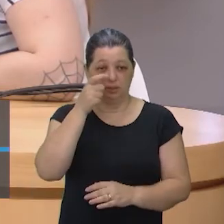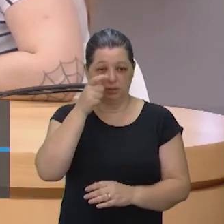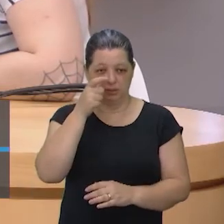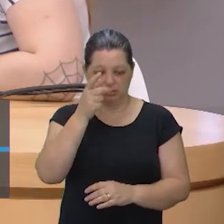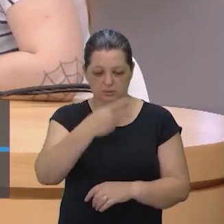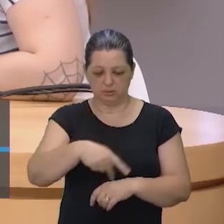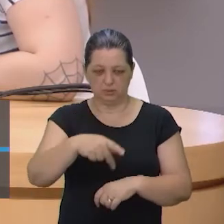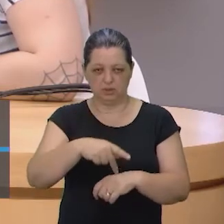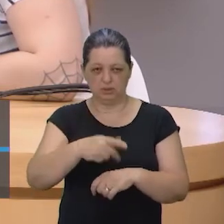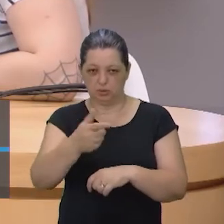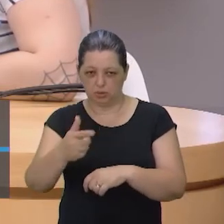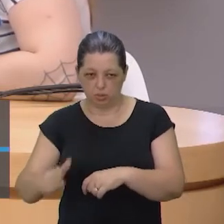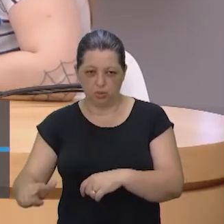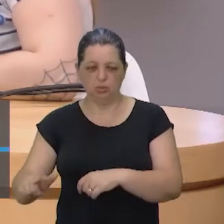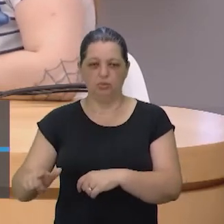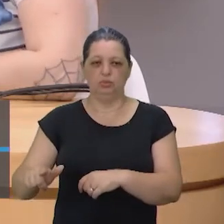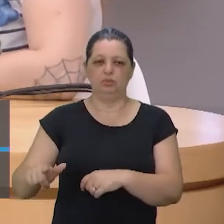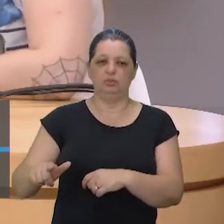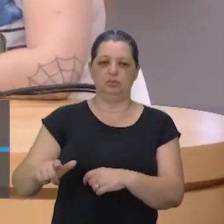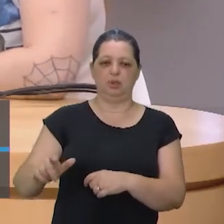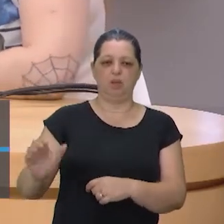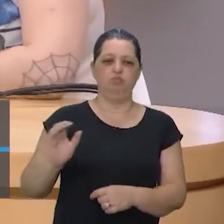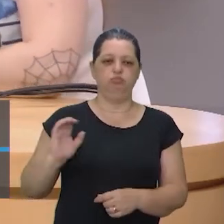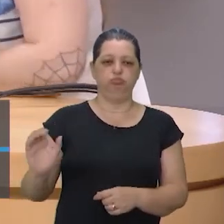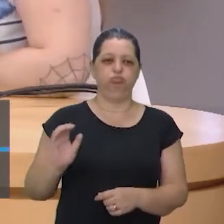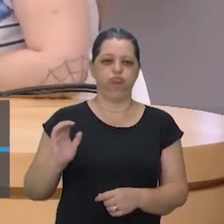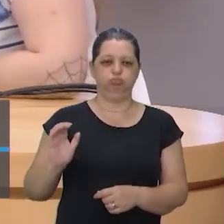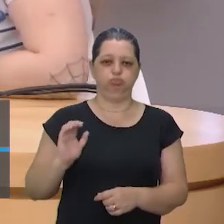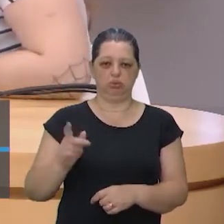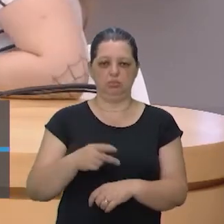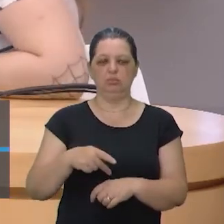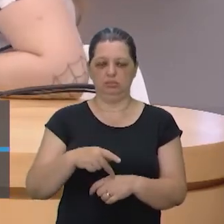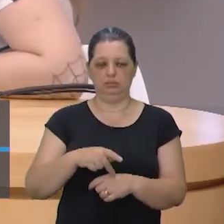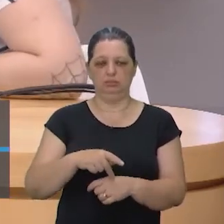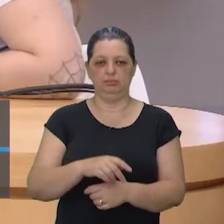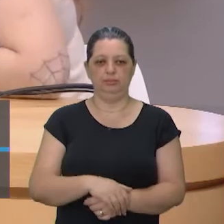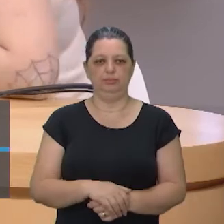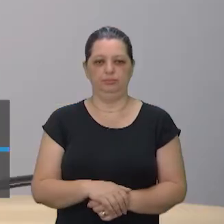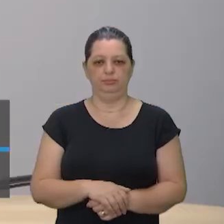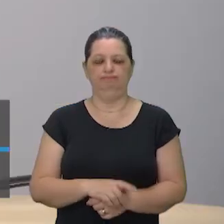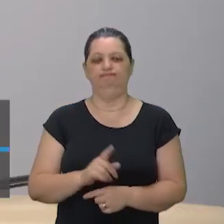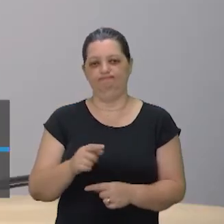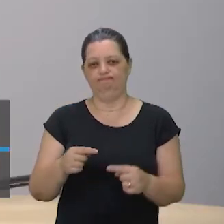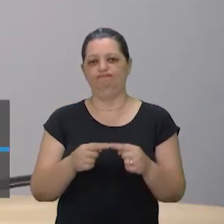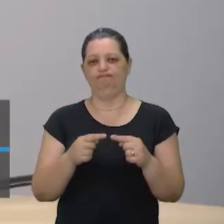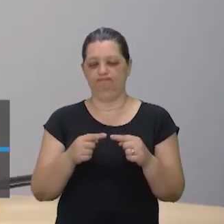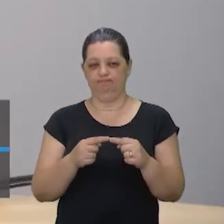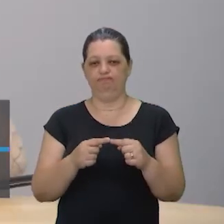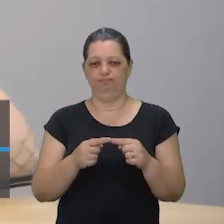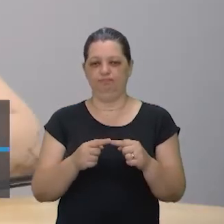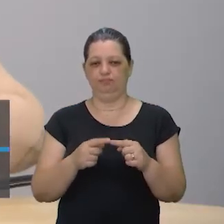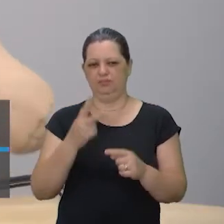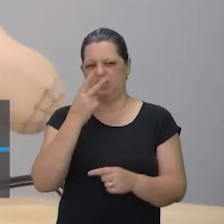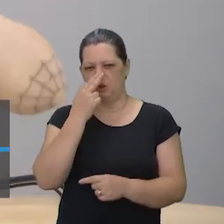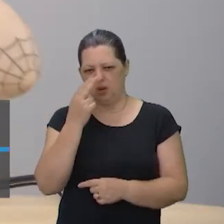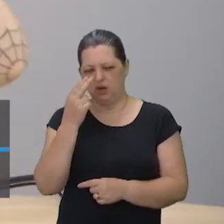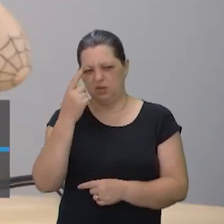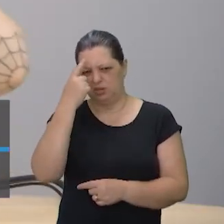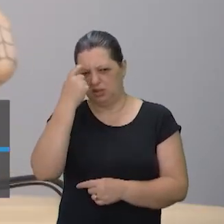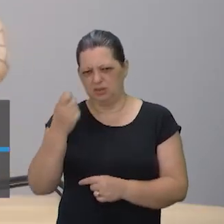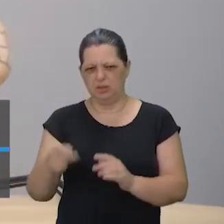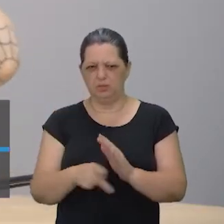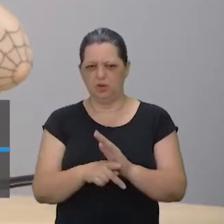mais poderosos do planeta. Não tem isso não tem a ver, Mafezinha? Tem tudo a ver. Acho que a ideia um pouco desse monumento,